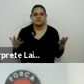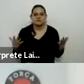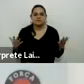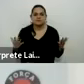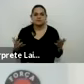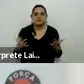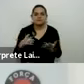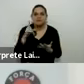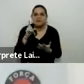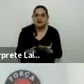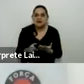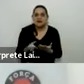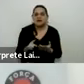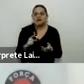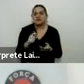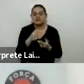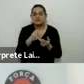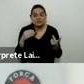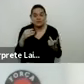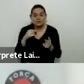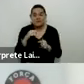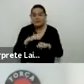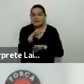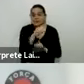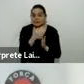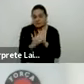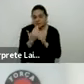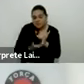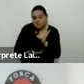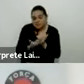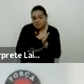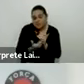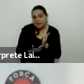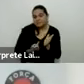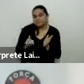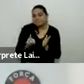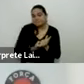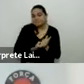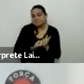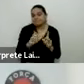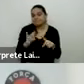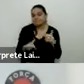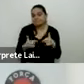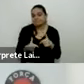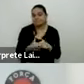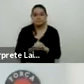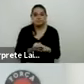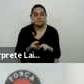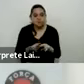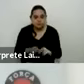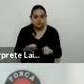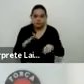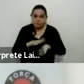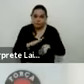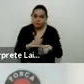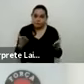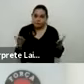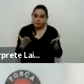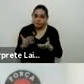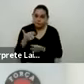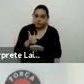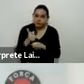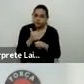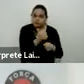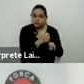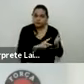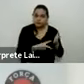aos trabalhadores. Então, nesse momento, a diretoria do sindicato percebe que o